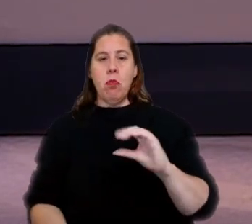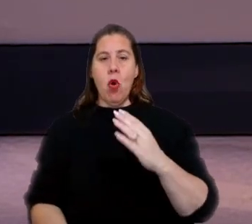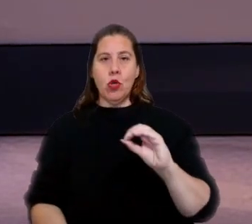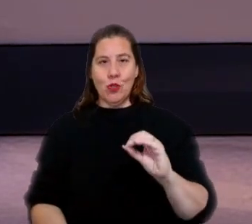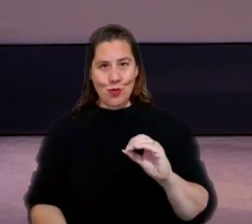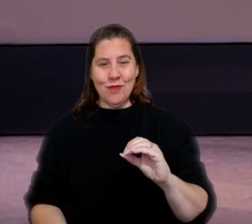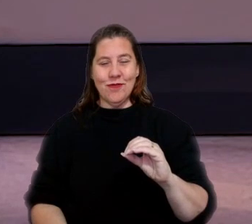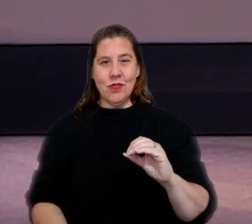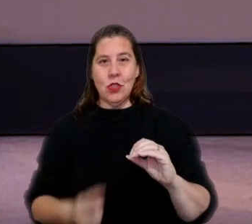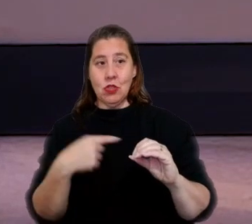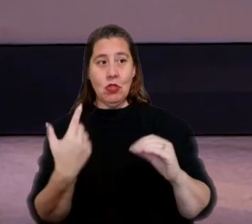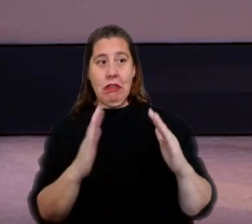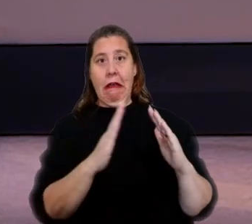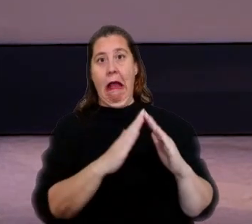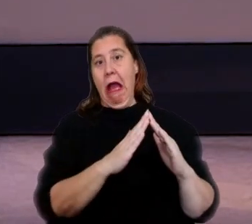né? Exatamente, quando eu estava em casa,